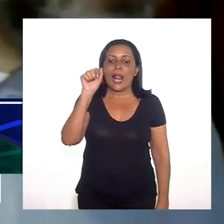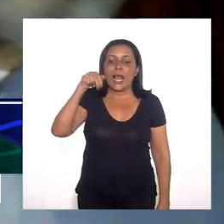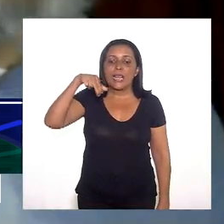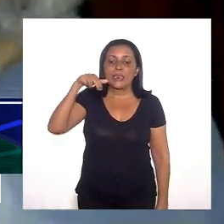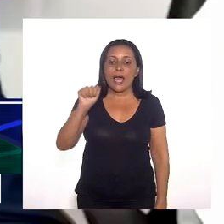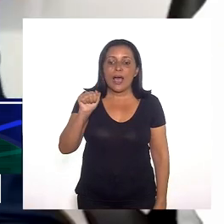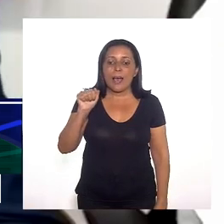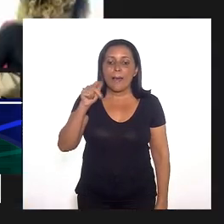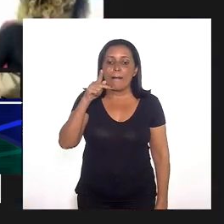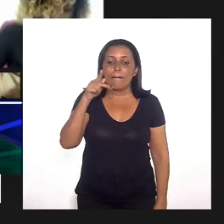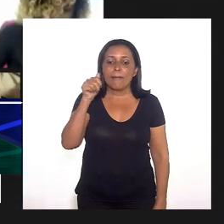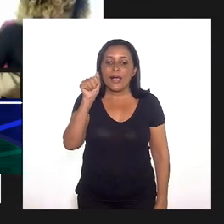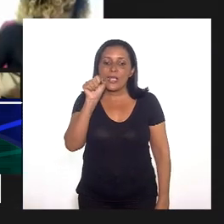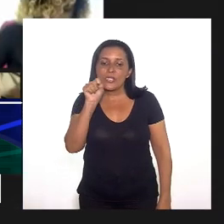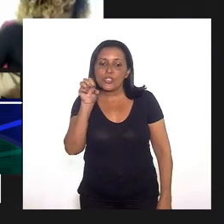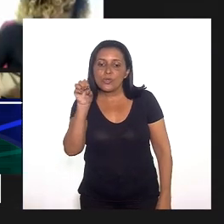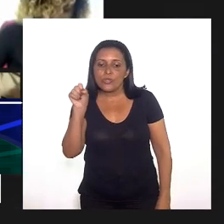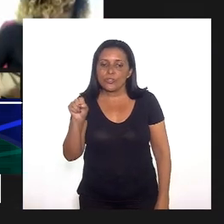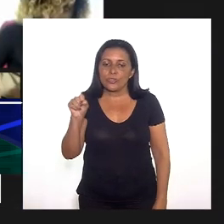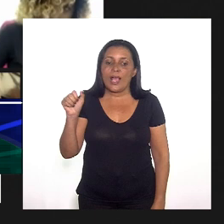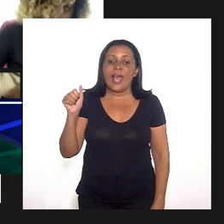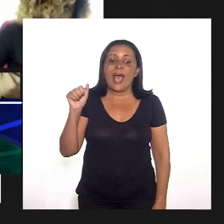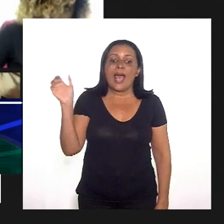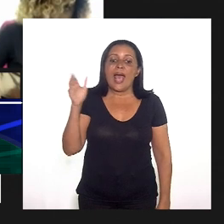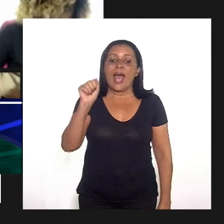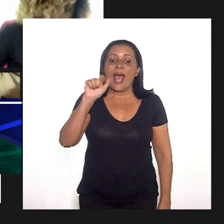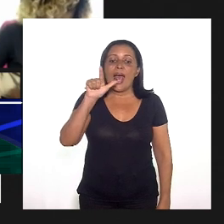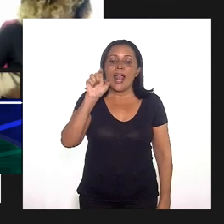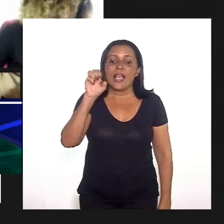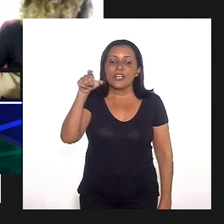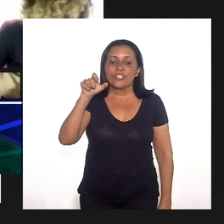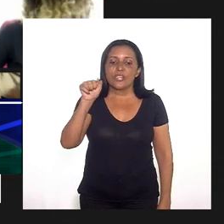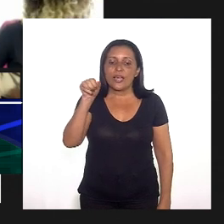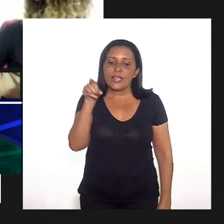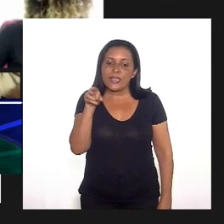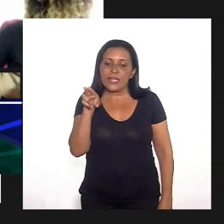Deputada Alana Passos. Deputado Alexandre Freitas.